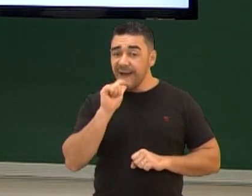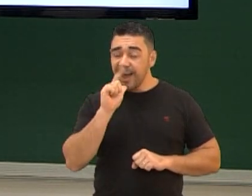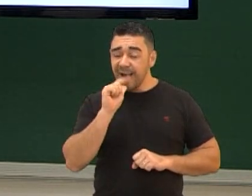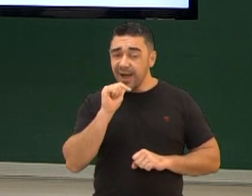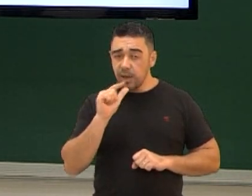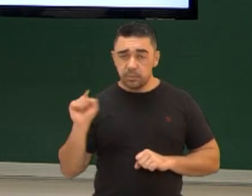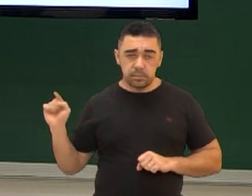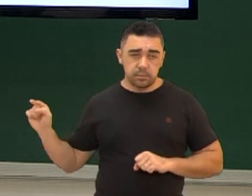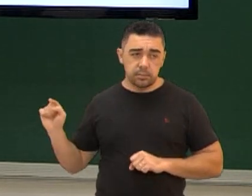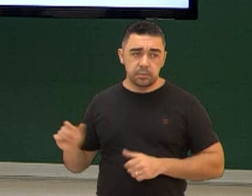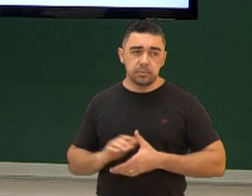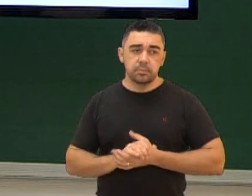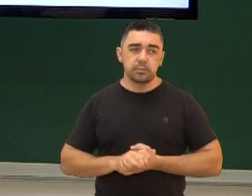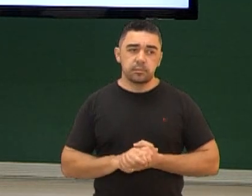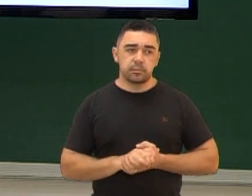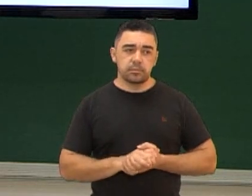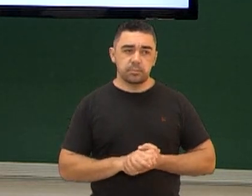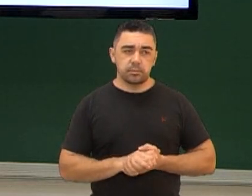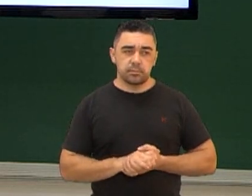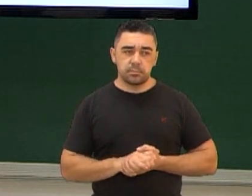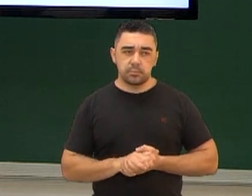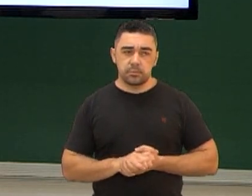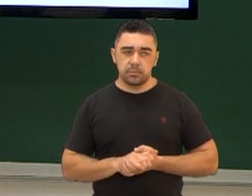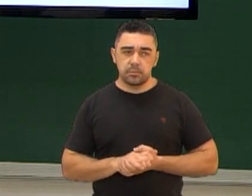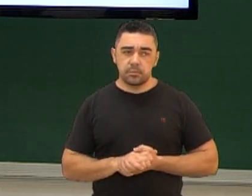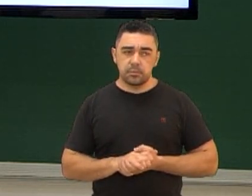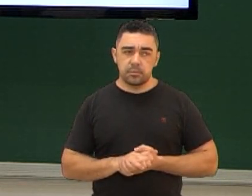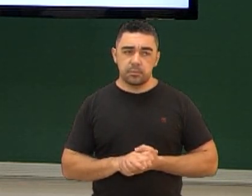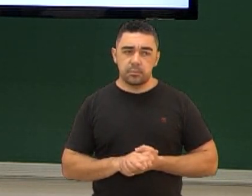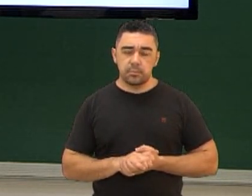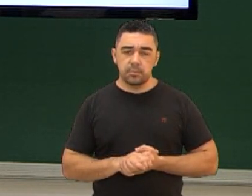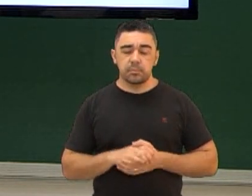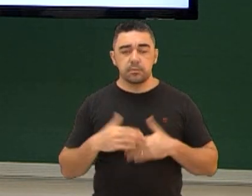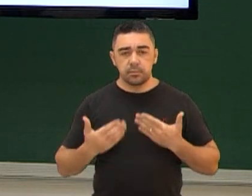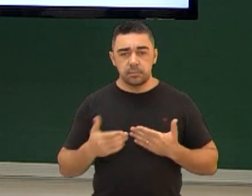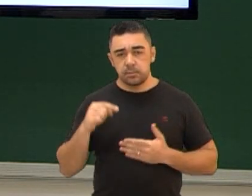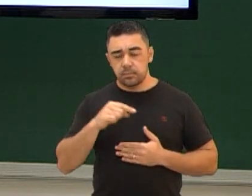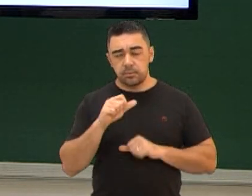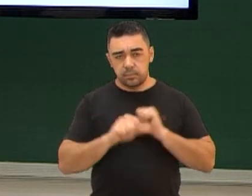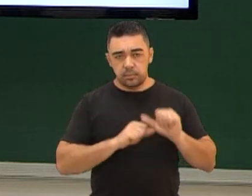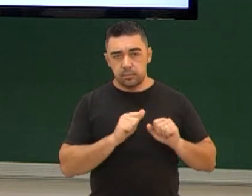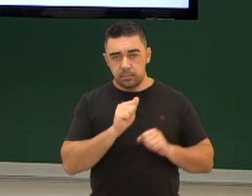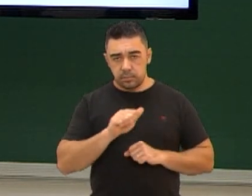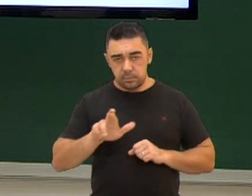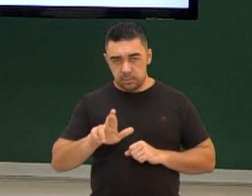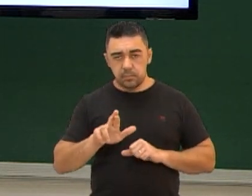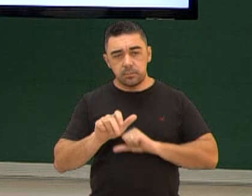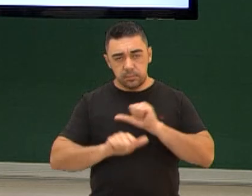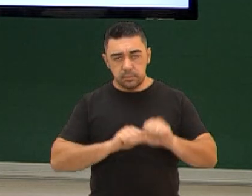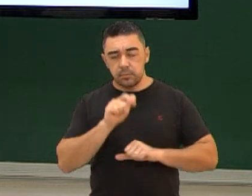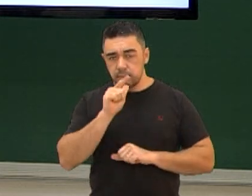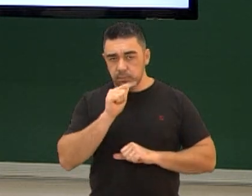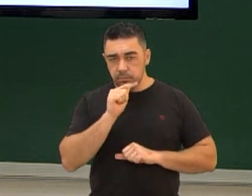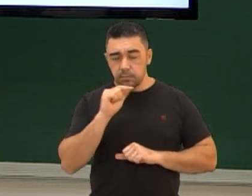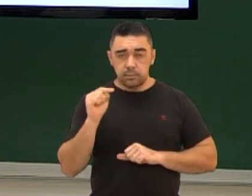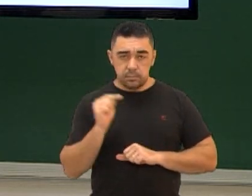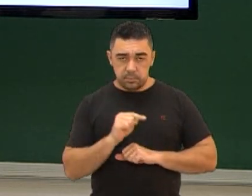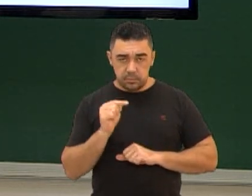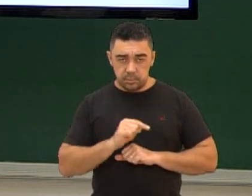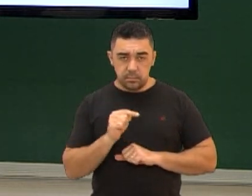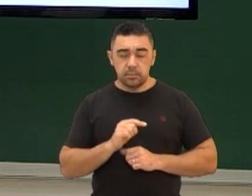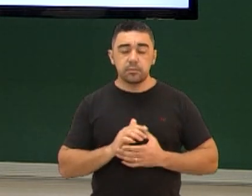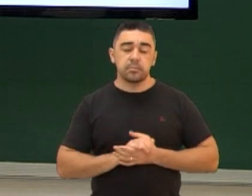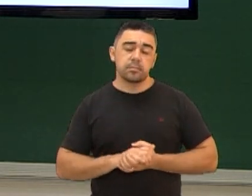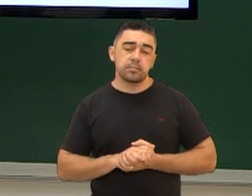né? Ora, então a permissividade elétrica do meio, como a gente viu anteriormente, é a permissividade elétrica da água, então, que é o